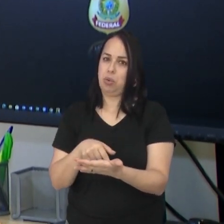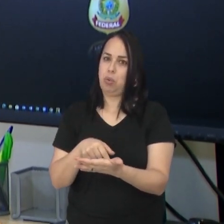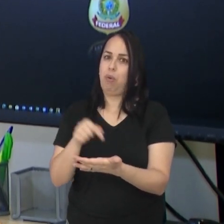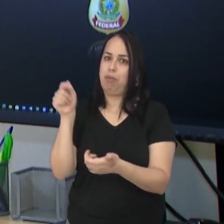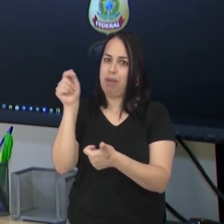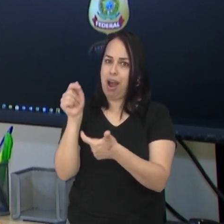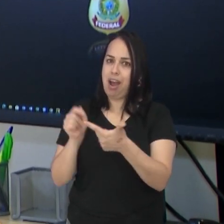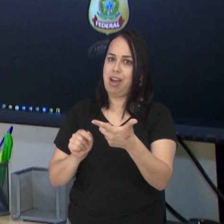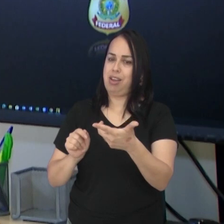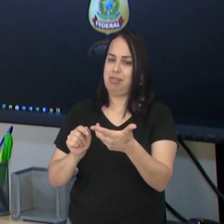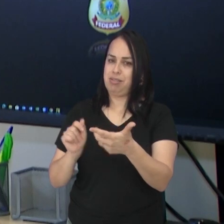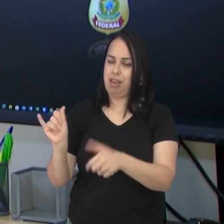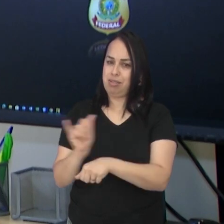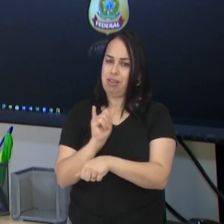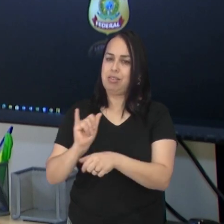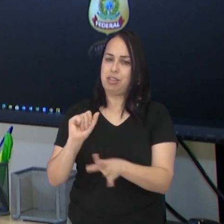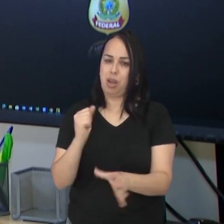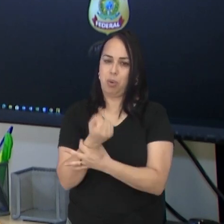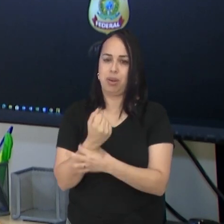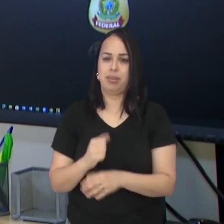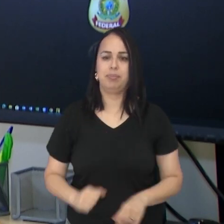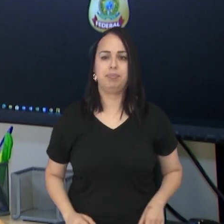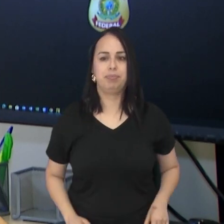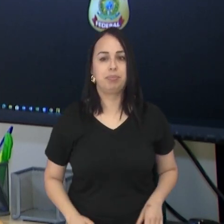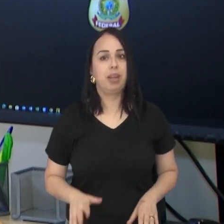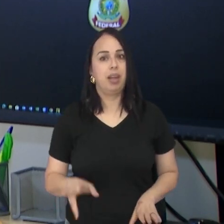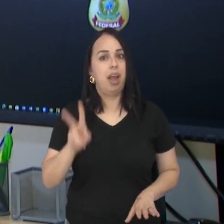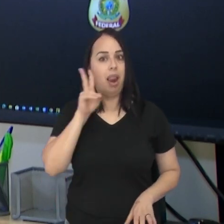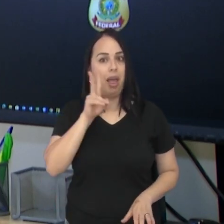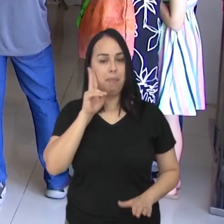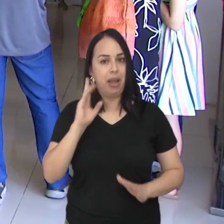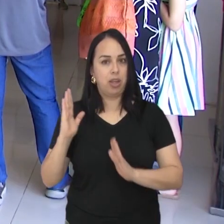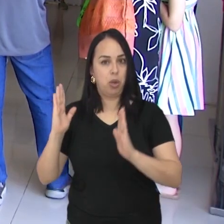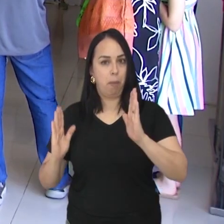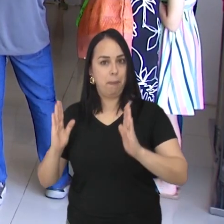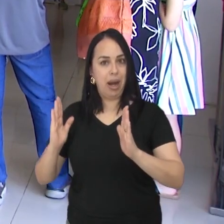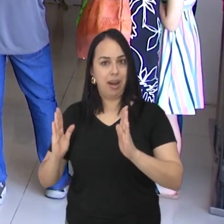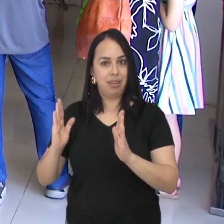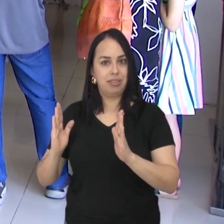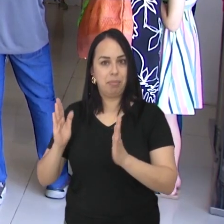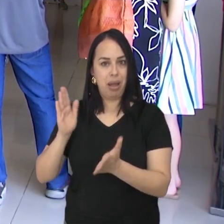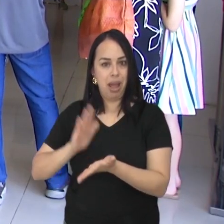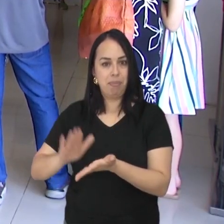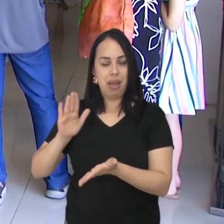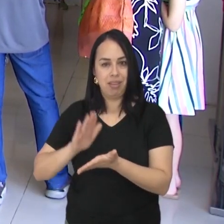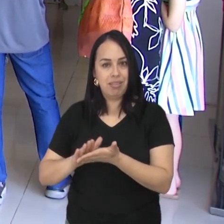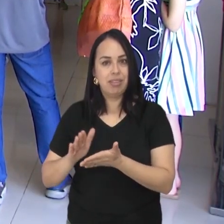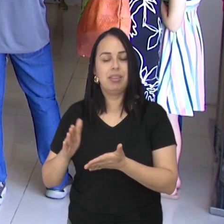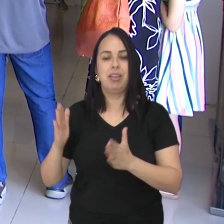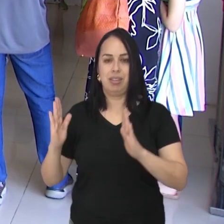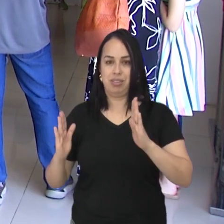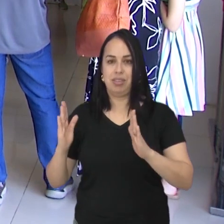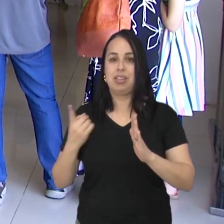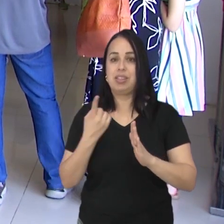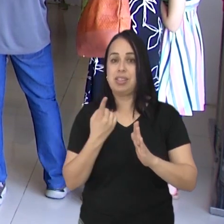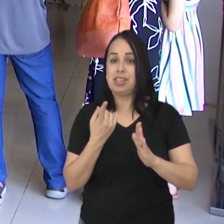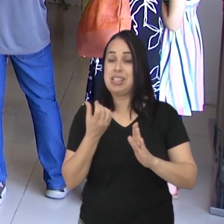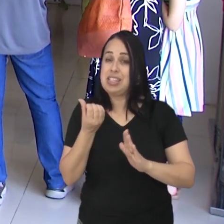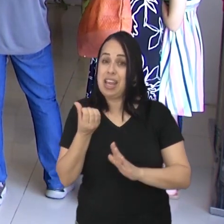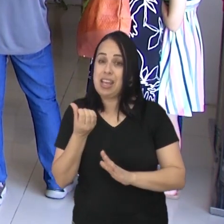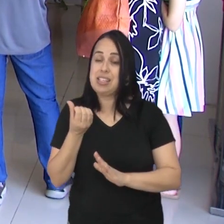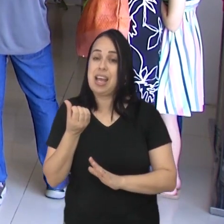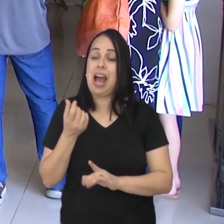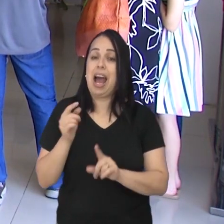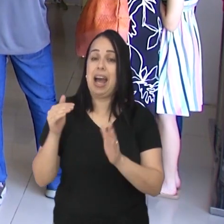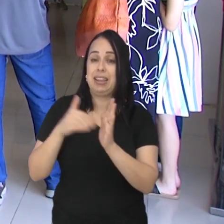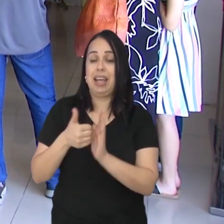bonito, com itens de segurança e um design diferenciado. Vale lembrar que o prazo para a emissão do passaporte continua o